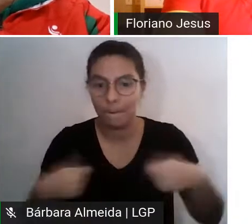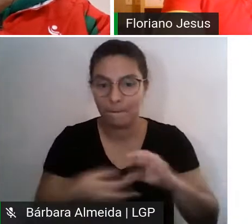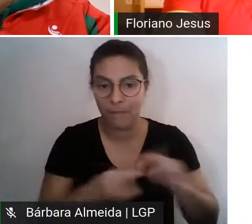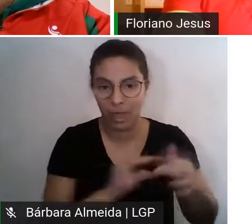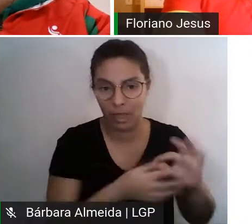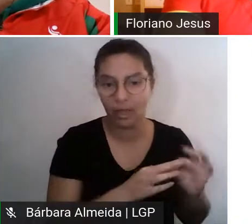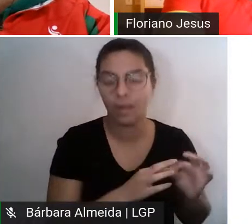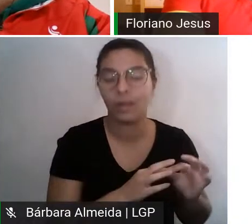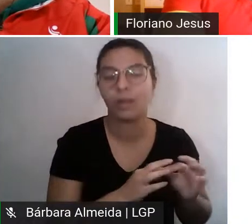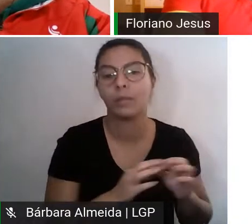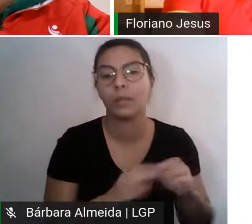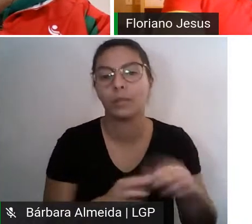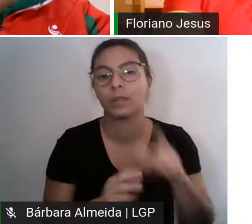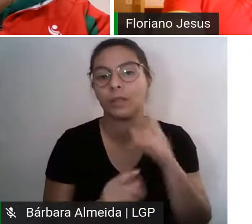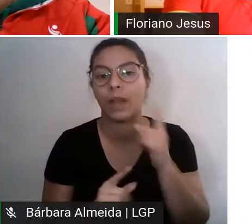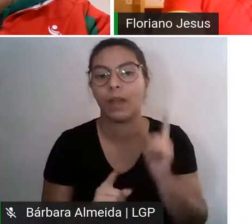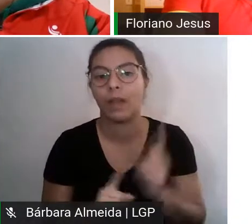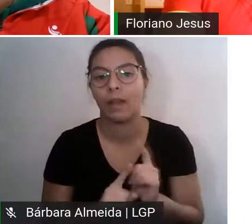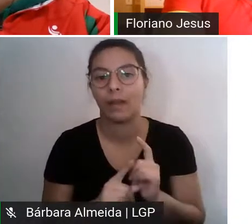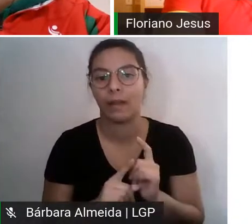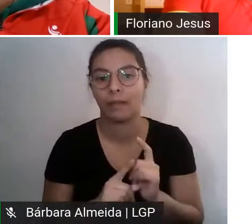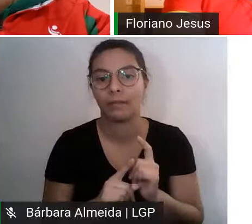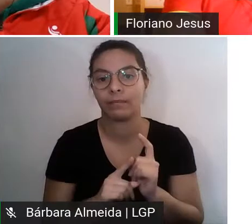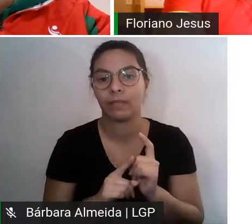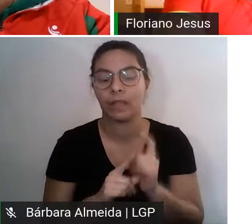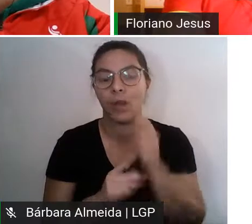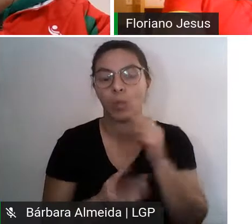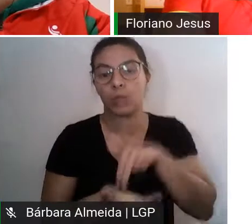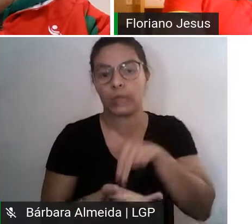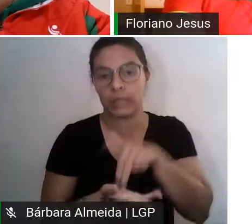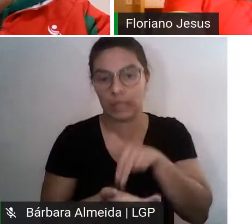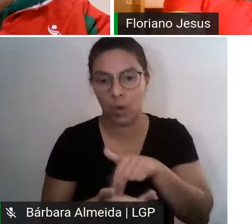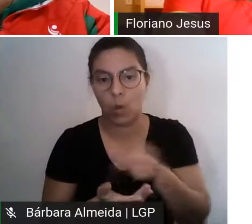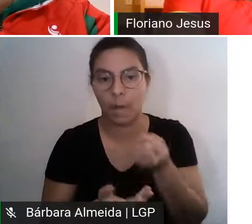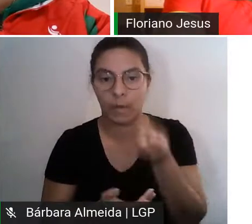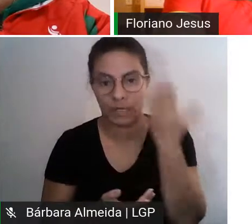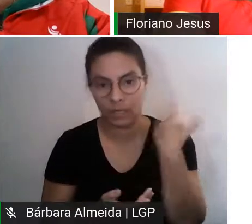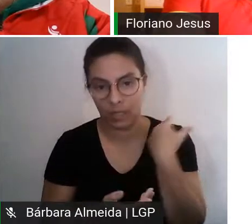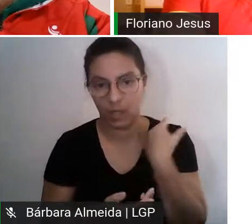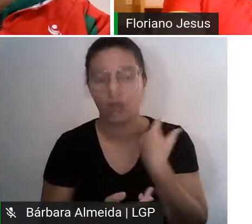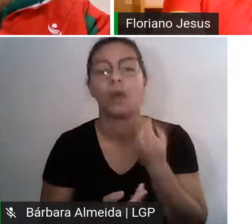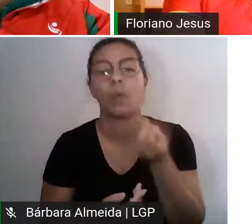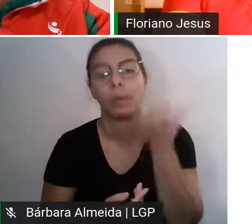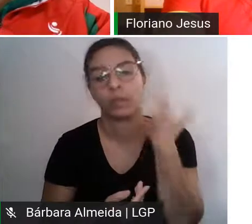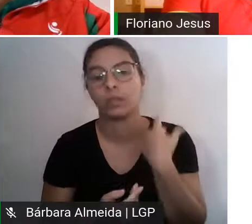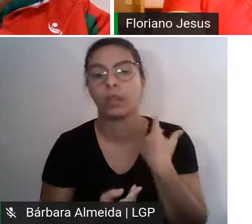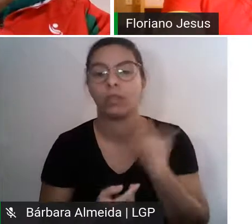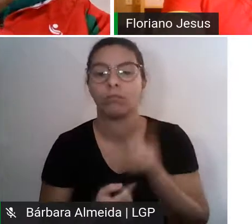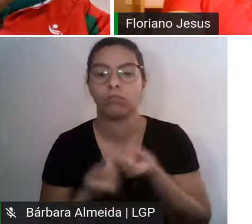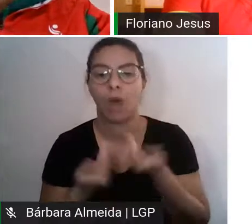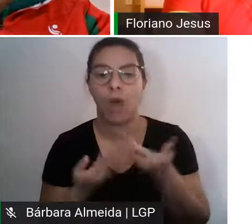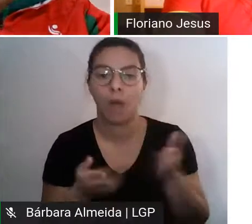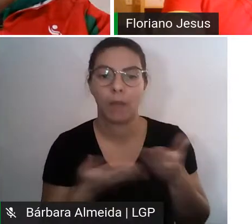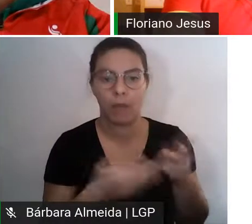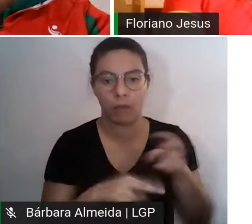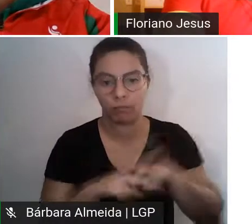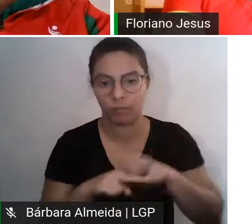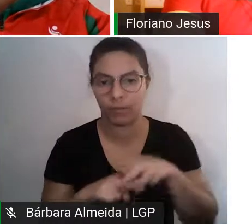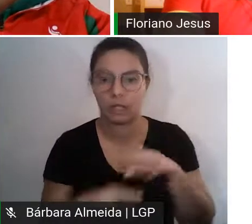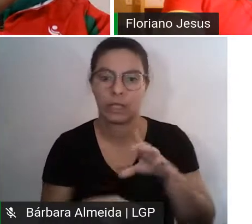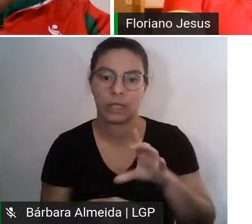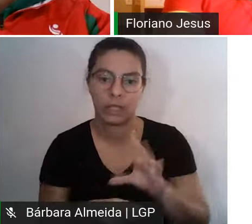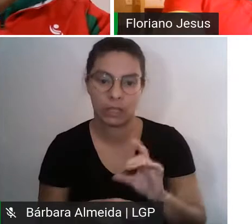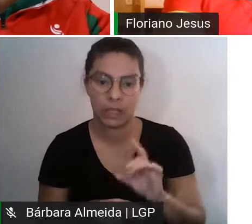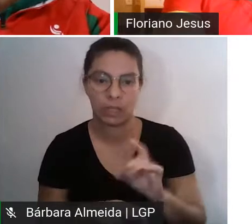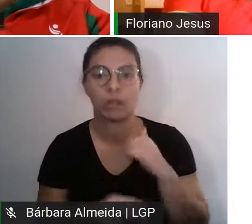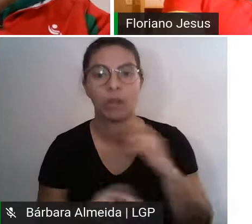numa posição do ranking. O ano passado havia 6 vagas e eu fiquei em 7º lugar. Portanto, se for por